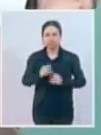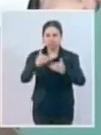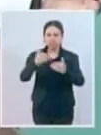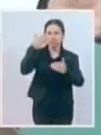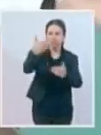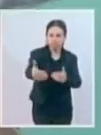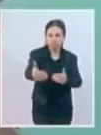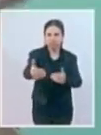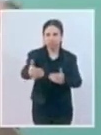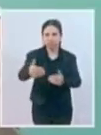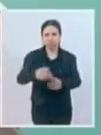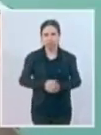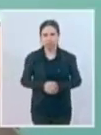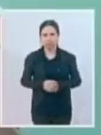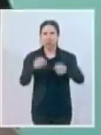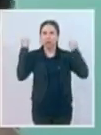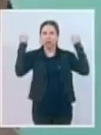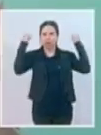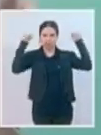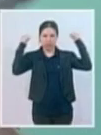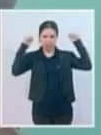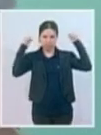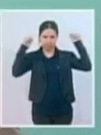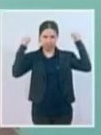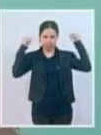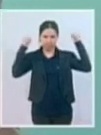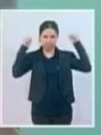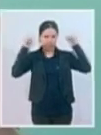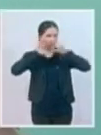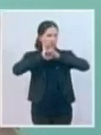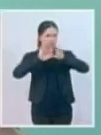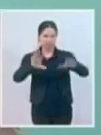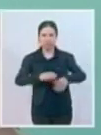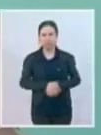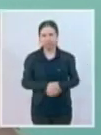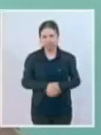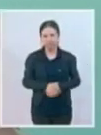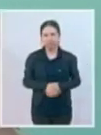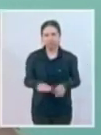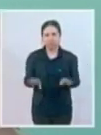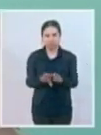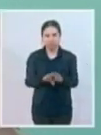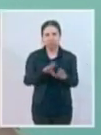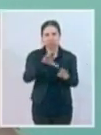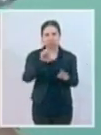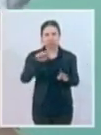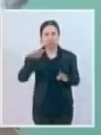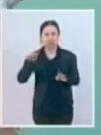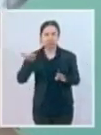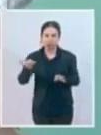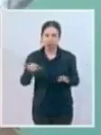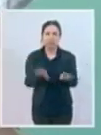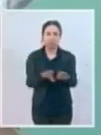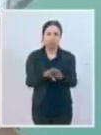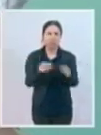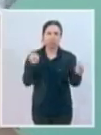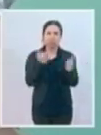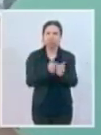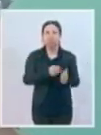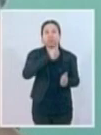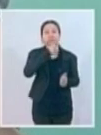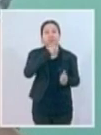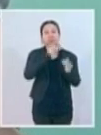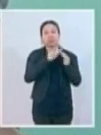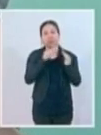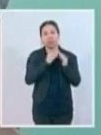a academia ao ar livre para as atividades lá do posto, inclusive do CA e do Lar dos Idosos, que é pertinho do outro lado da rua. Sim.